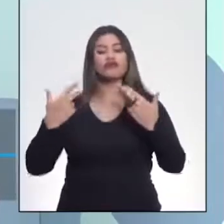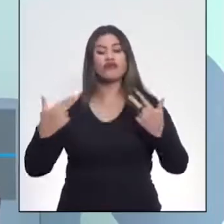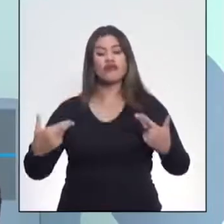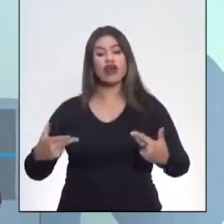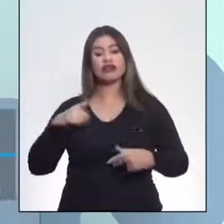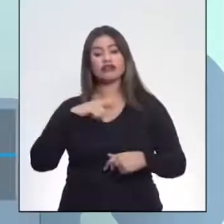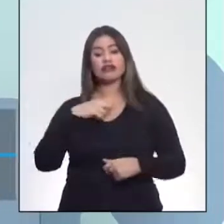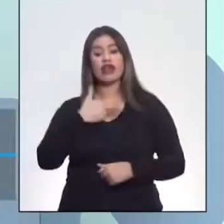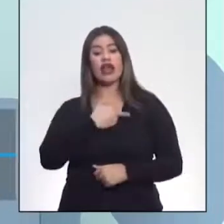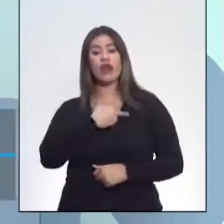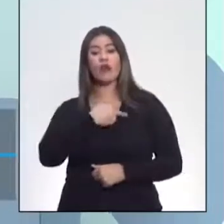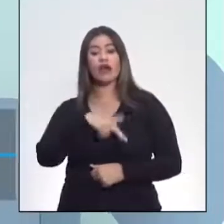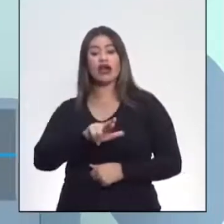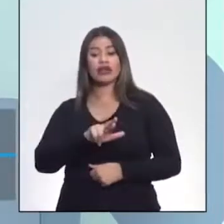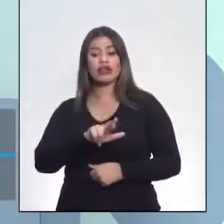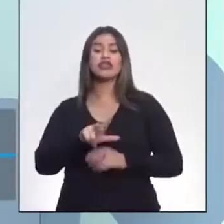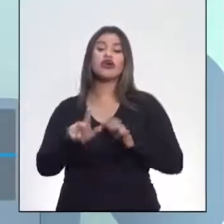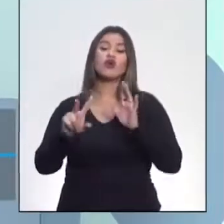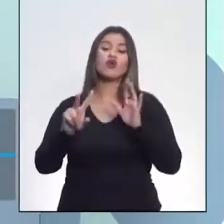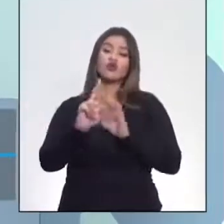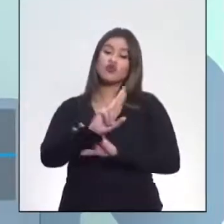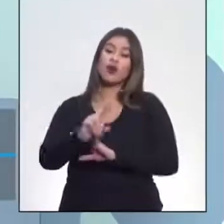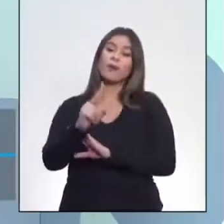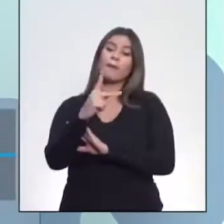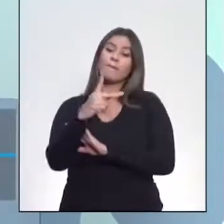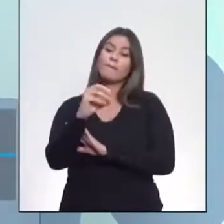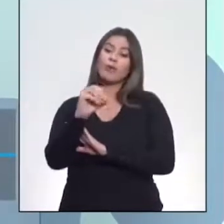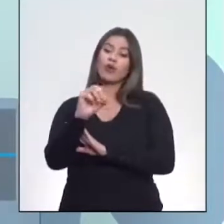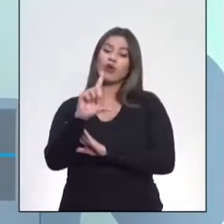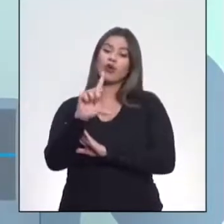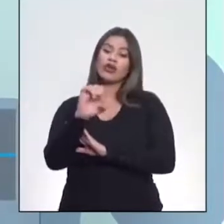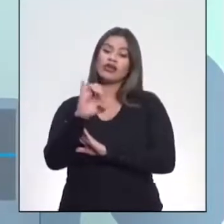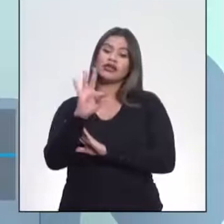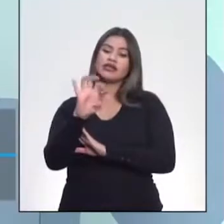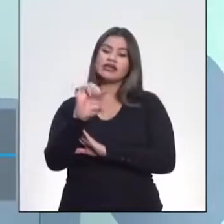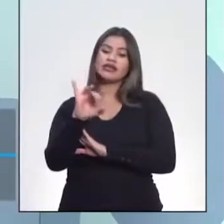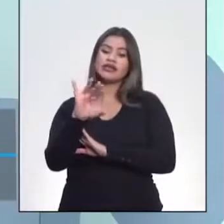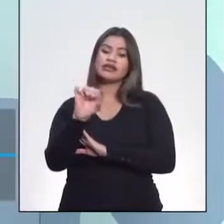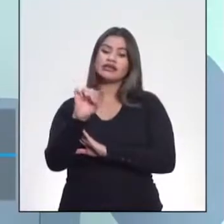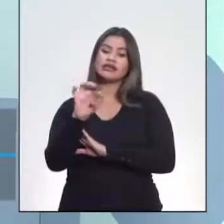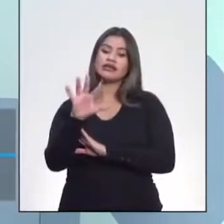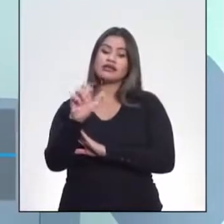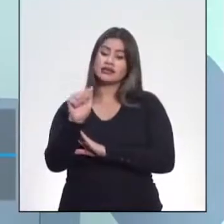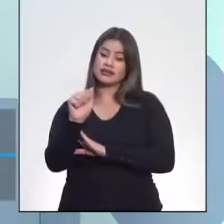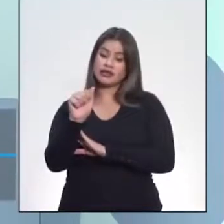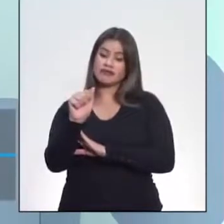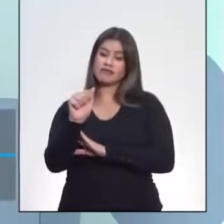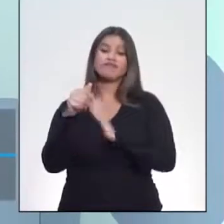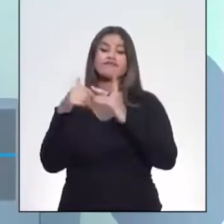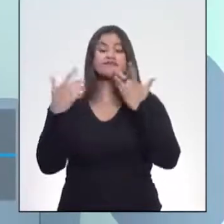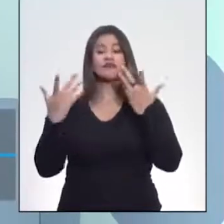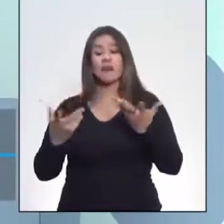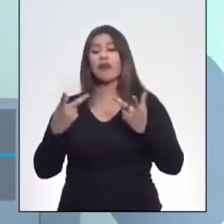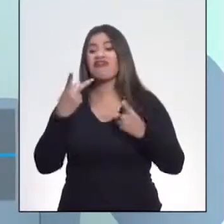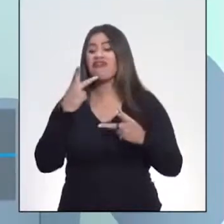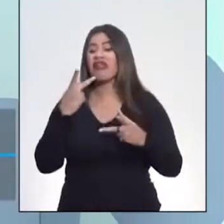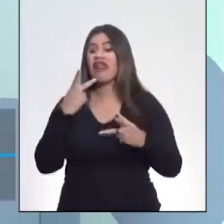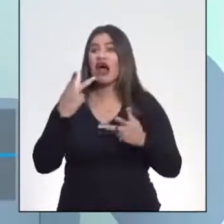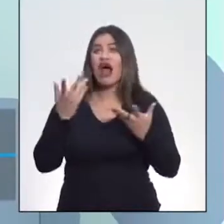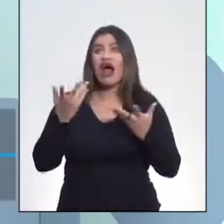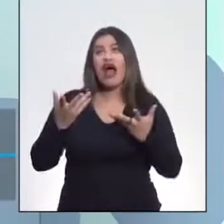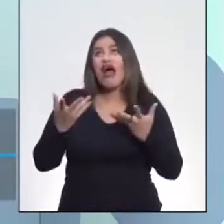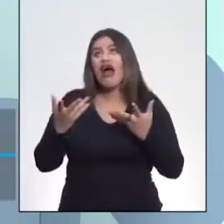uma religião politeísta a gló agora nós não podemos fazer juízo de valor